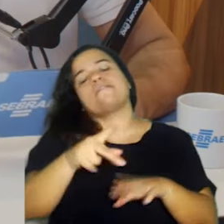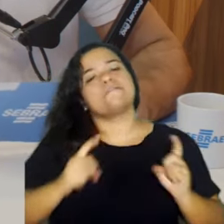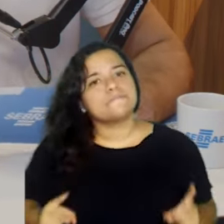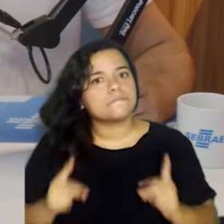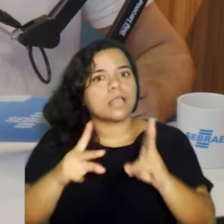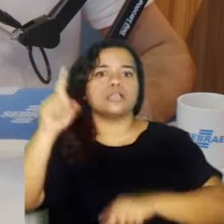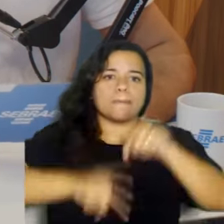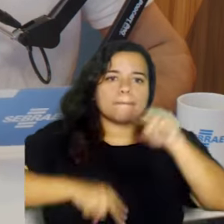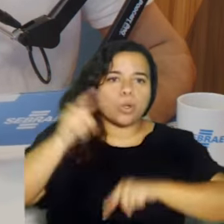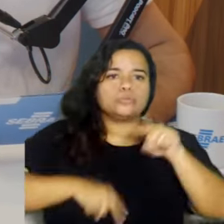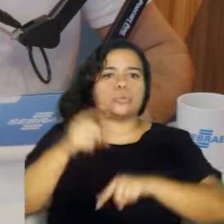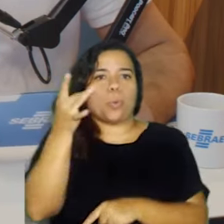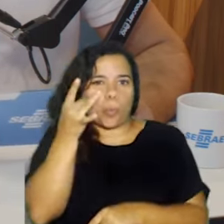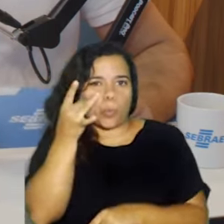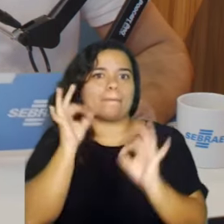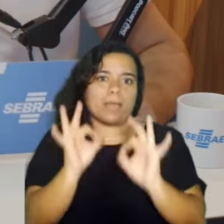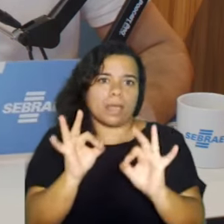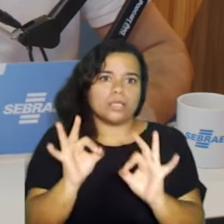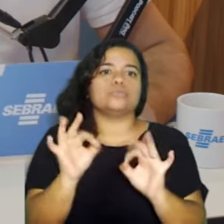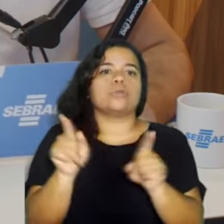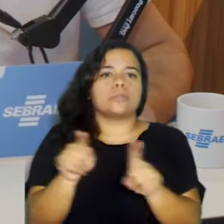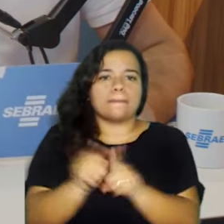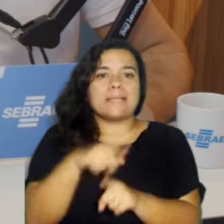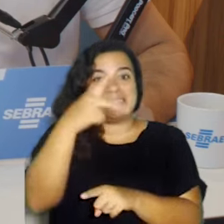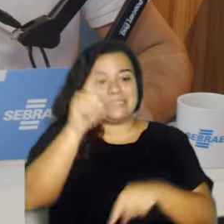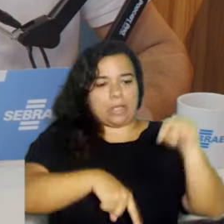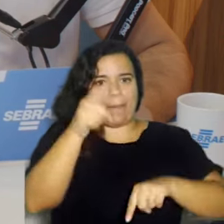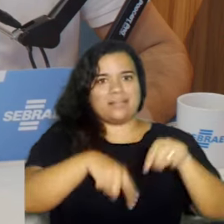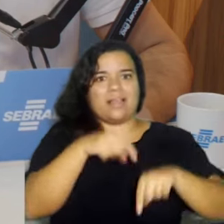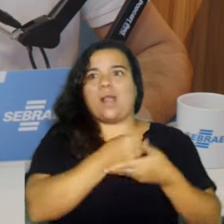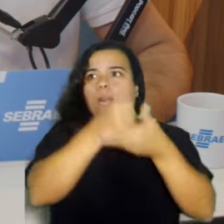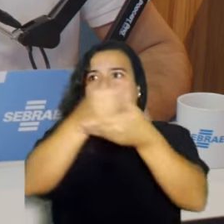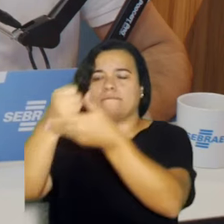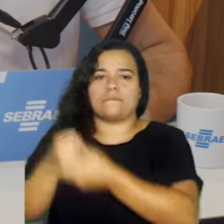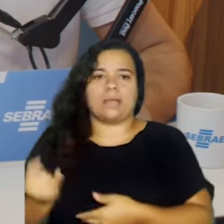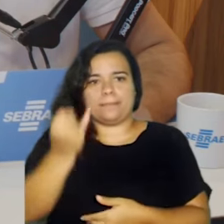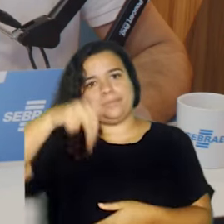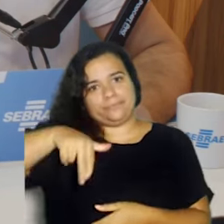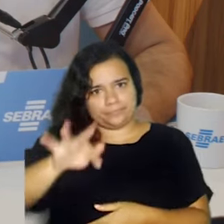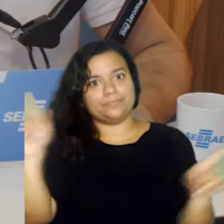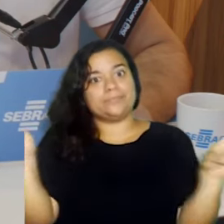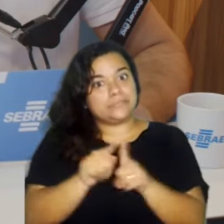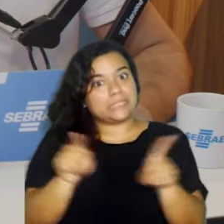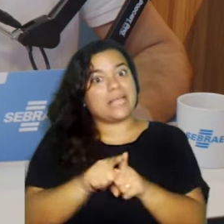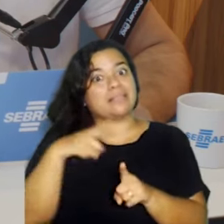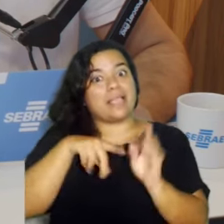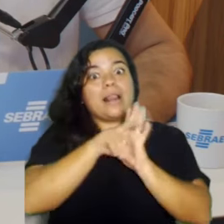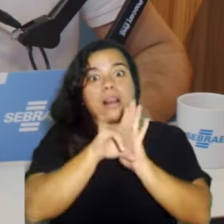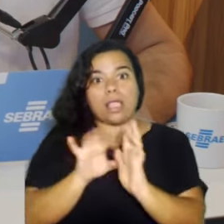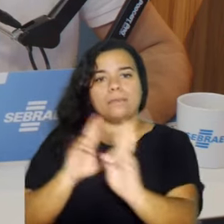Eh produtos físicos para que você possa circular com a mercadoria E aí também existem legislações